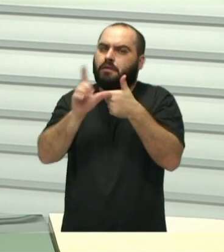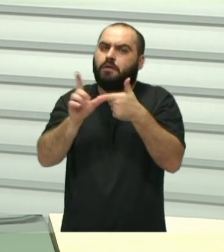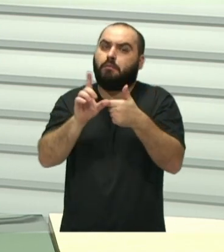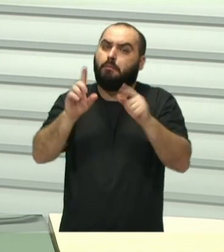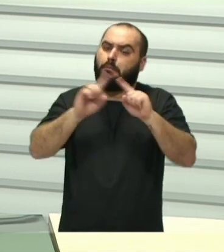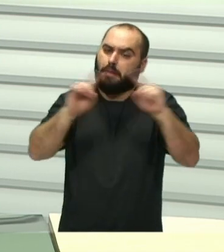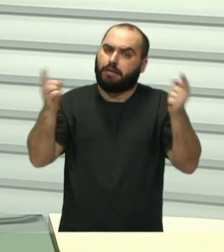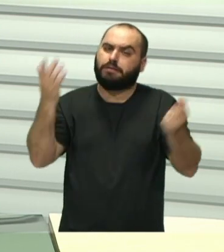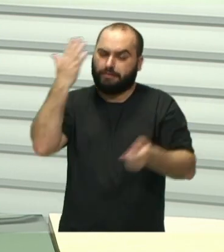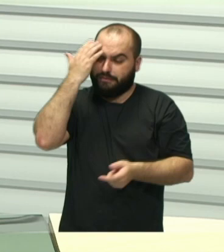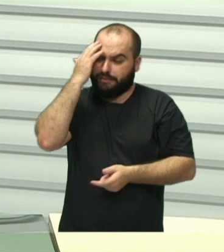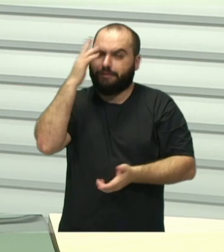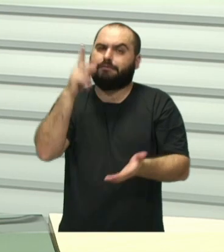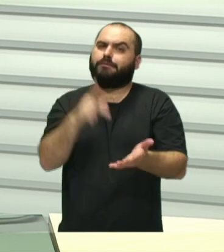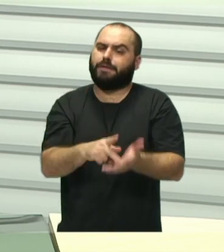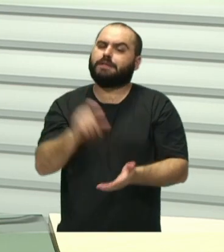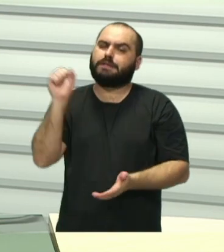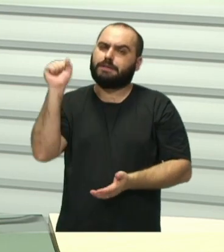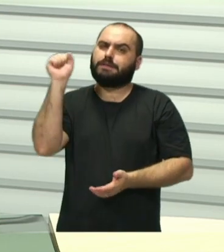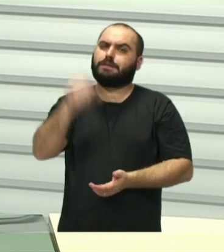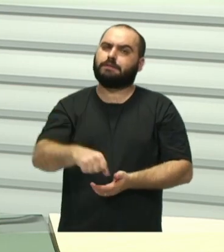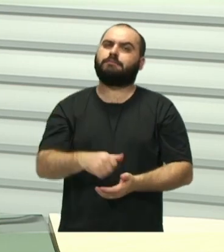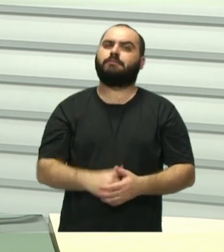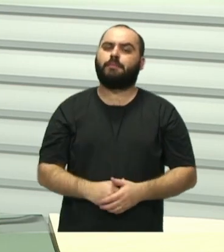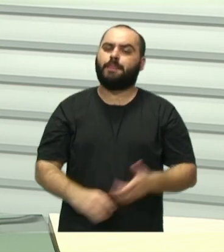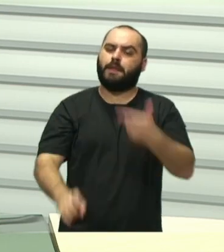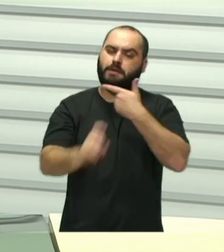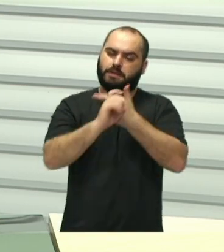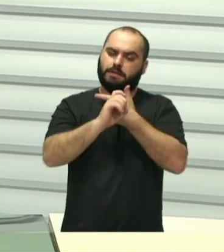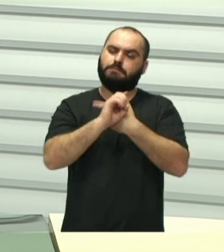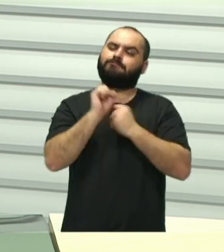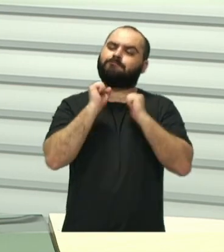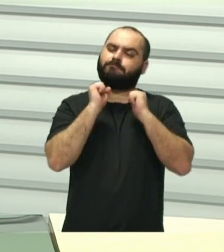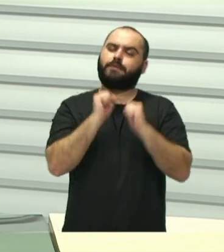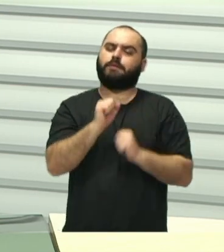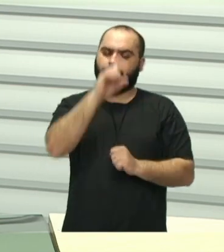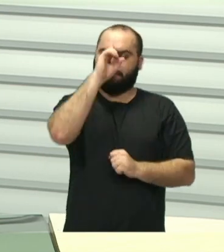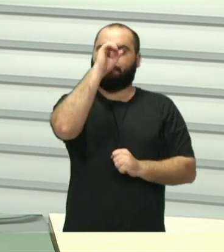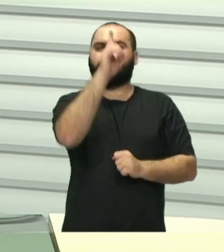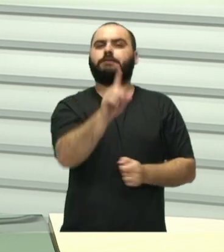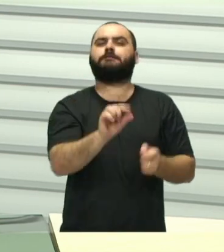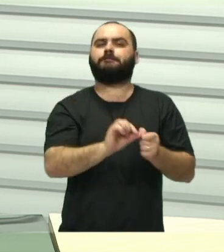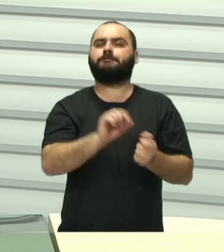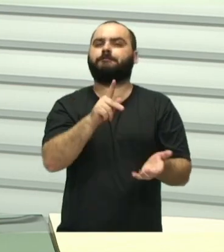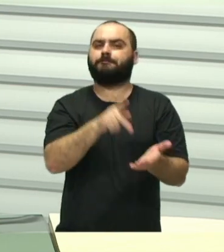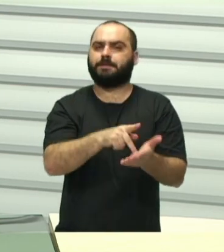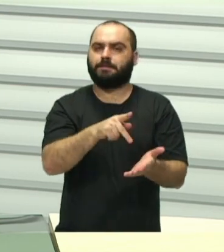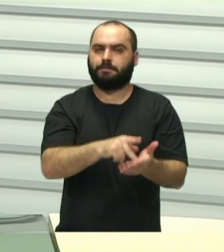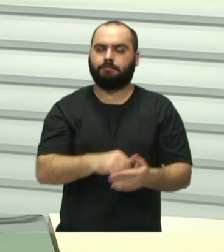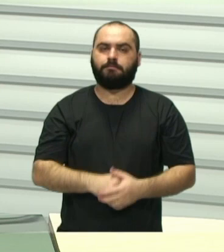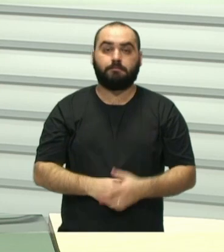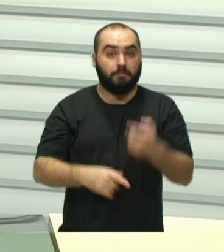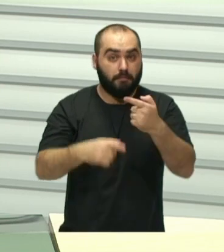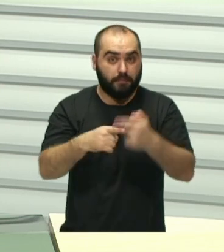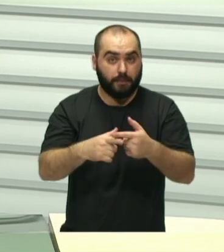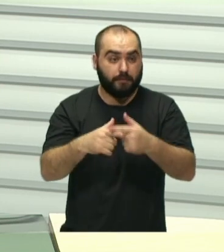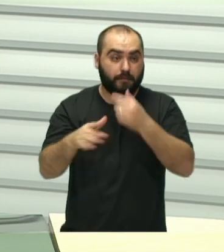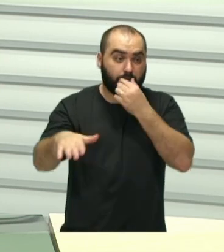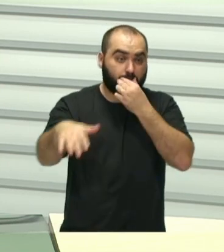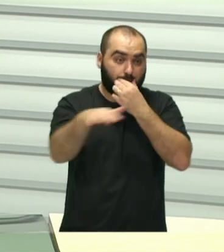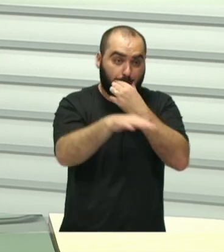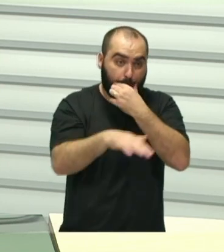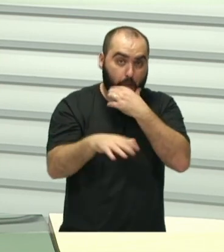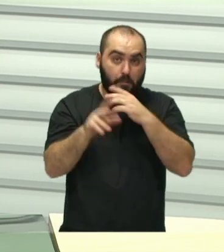claro que município a perdão executivo pode congregar atividade e essas políticas elas ajudam muitos